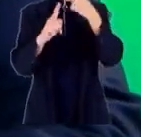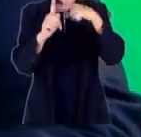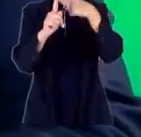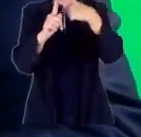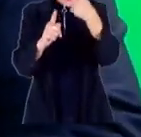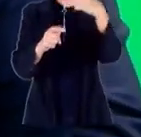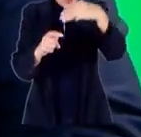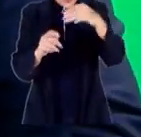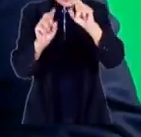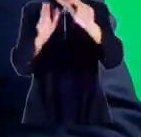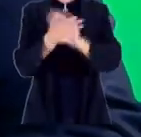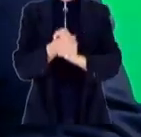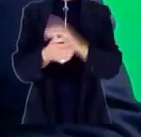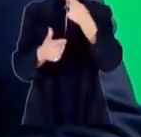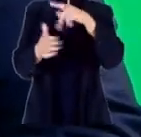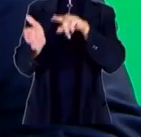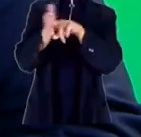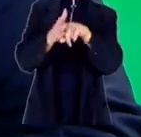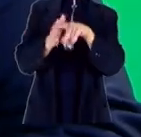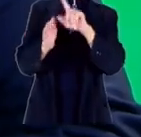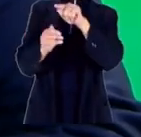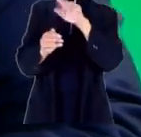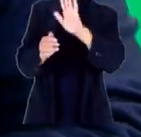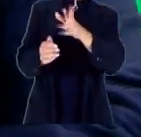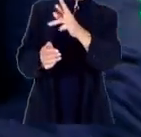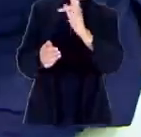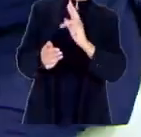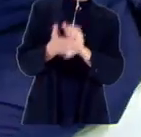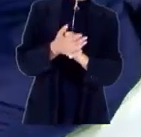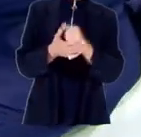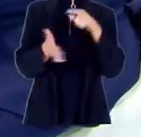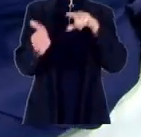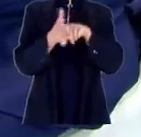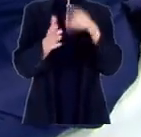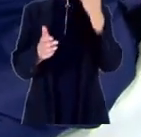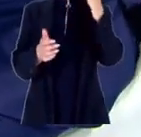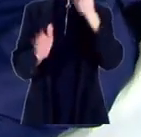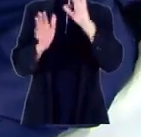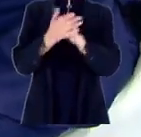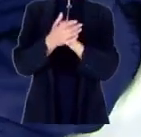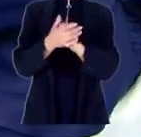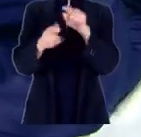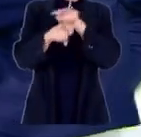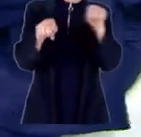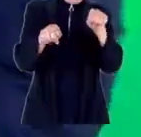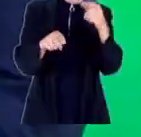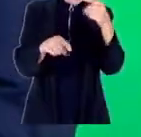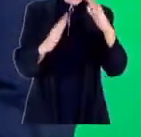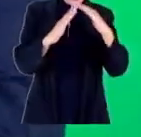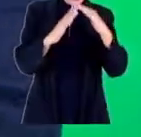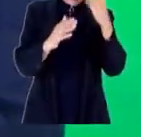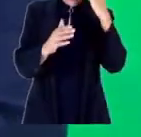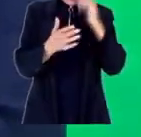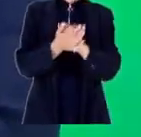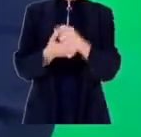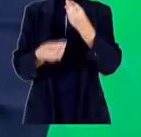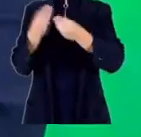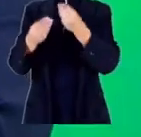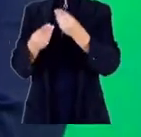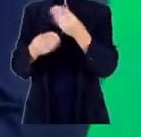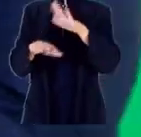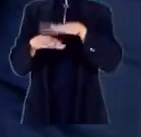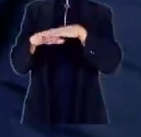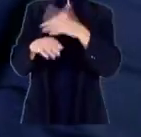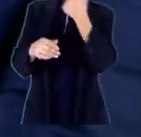mas eu acho que essa pergunta ela acho que ela já respondeu essa pergunta eu vou perguntar mais fácil aqui para o meu público tá em casa como é que a gente vai fazer para baixar